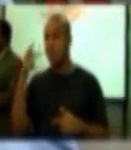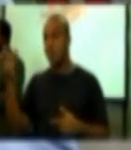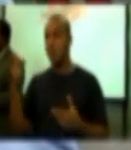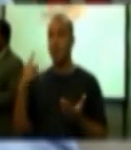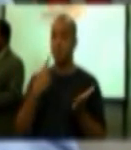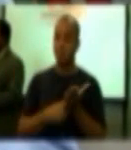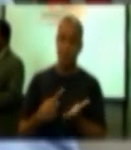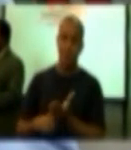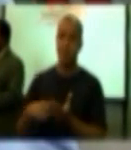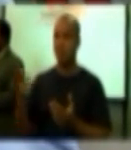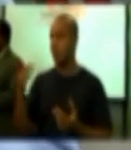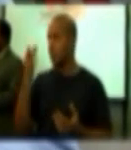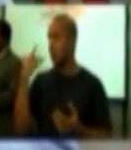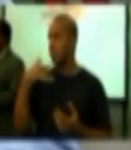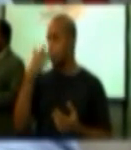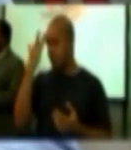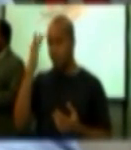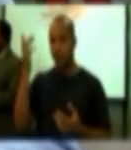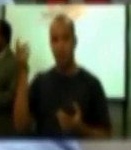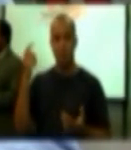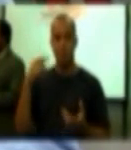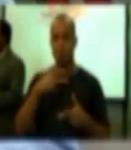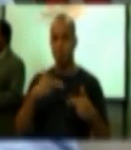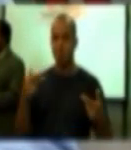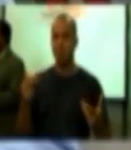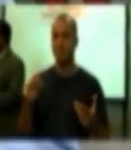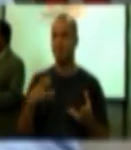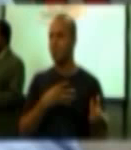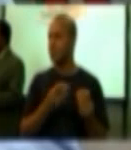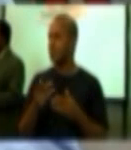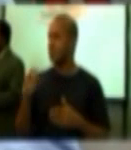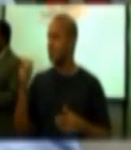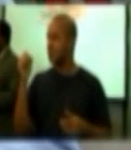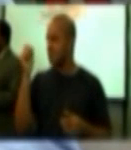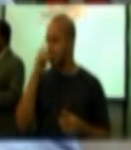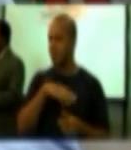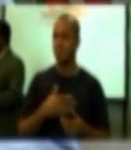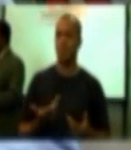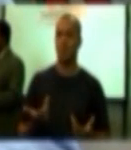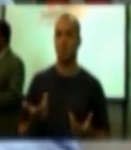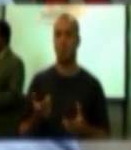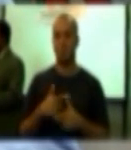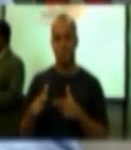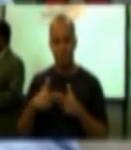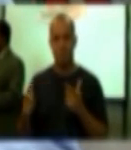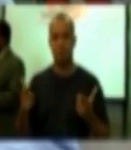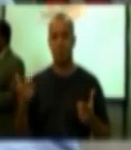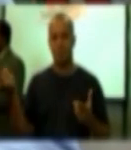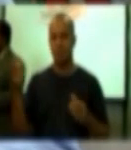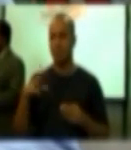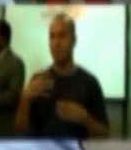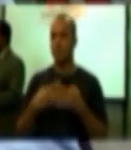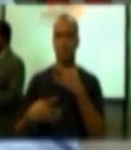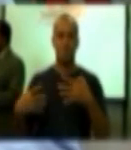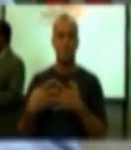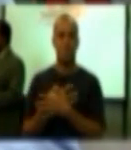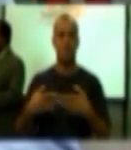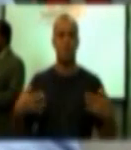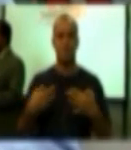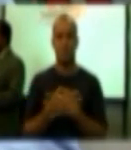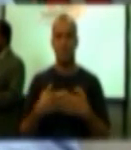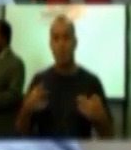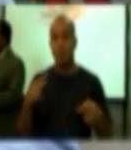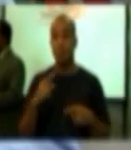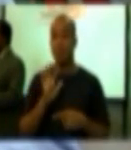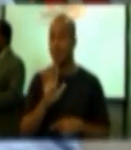não cumpridas do prefeito haddad a respeito de uma série de problemas que vêm ocorrendo na cidade e que infelizmente a